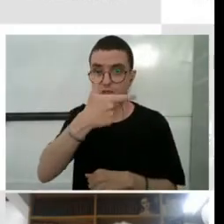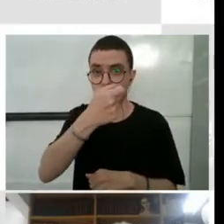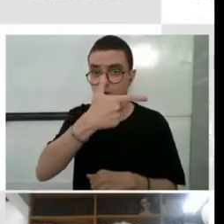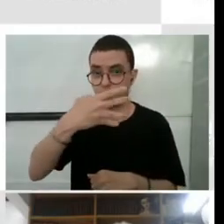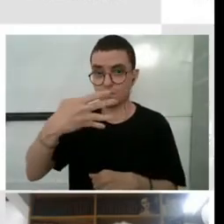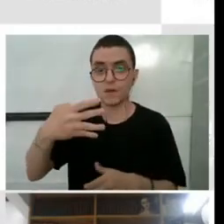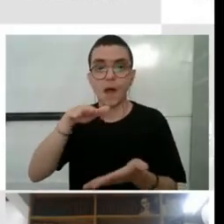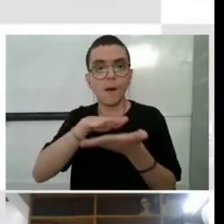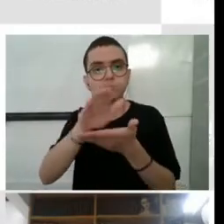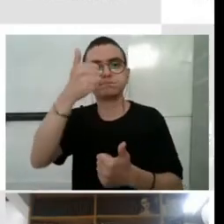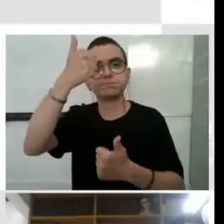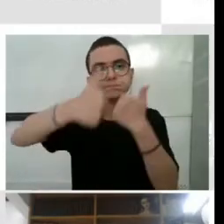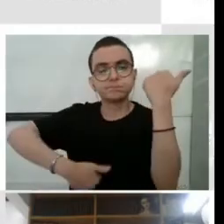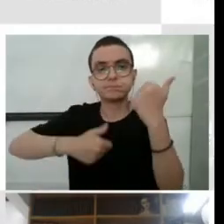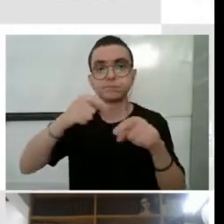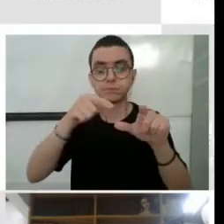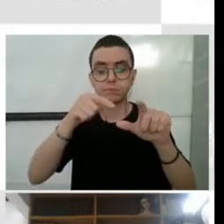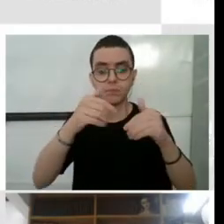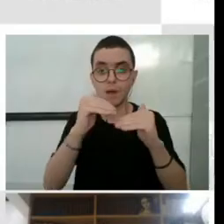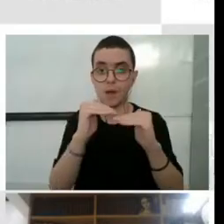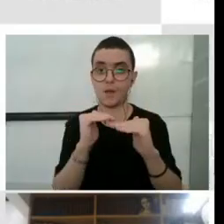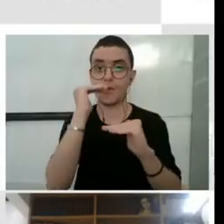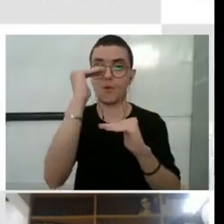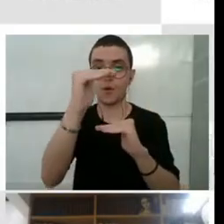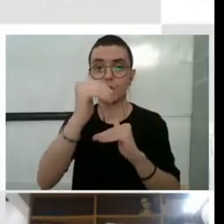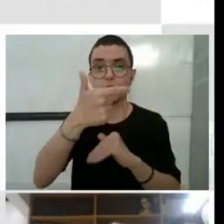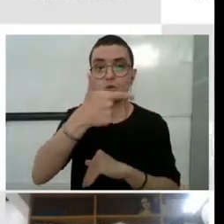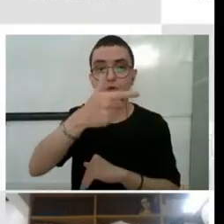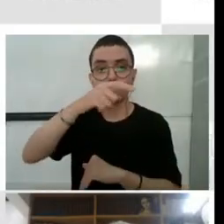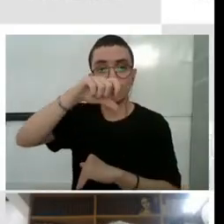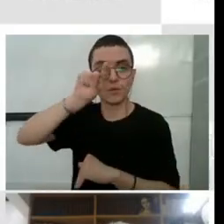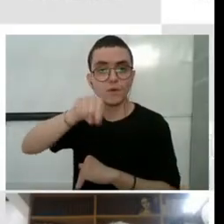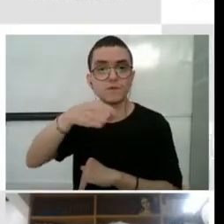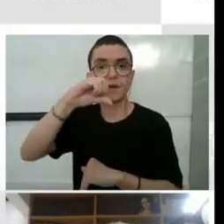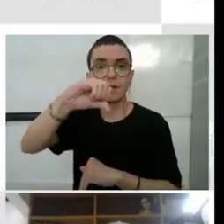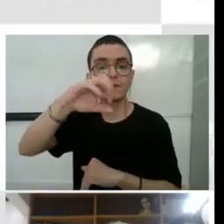carvão aumentou 2,9% em relação a 2022